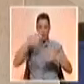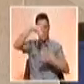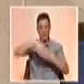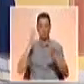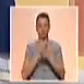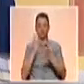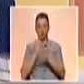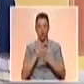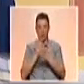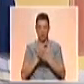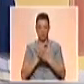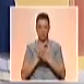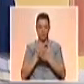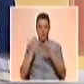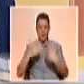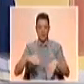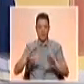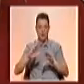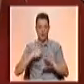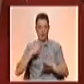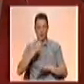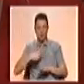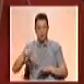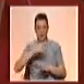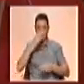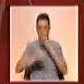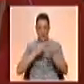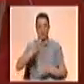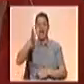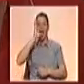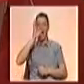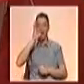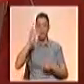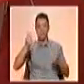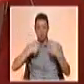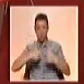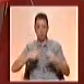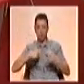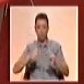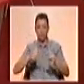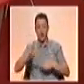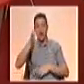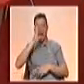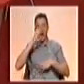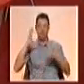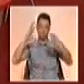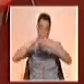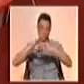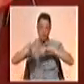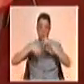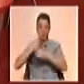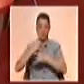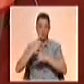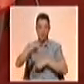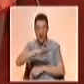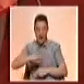escolas. E, portanto, nós estamos aqui a falar da água, mas, de facto, o consumo da água depois é relacionado com tudo, com outras